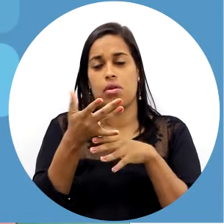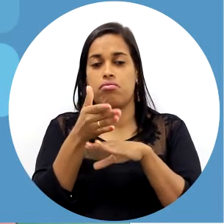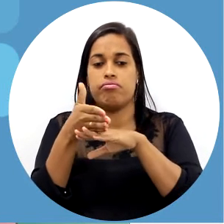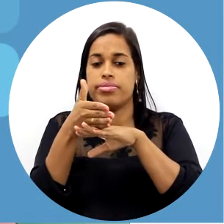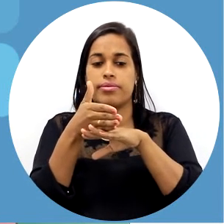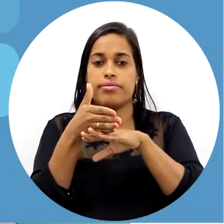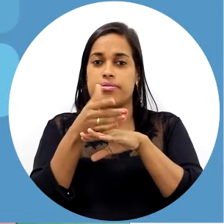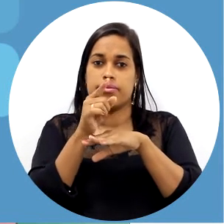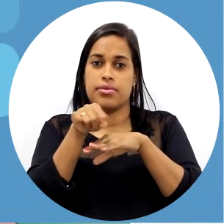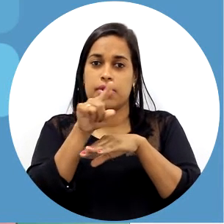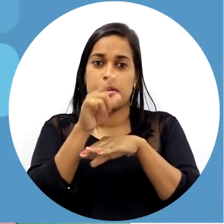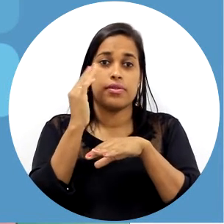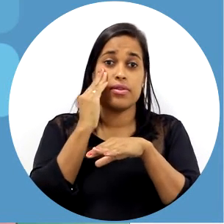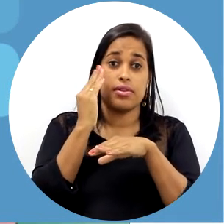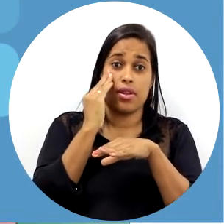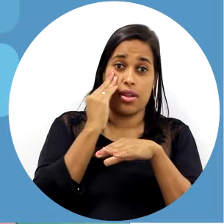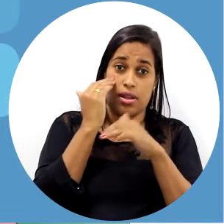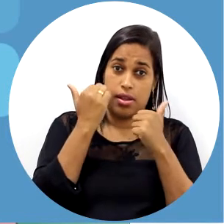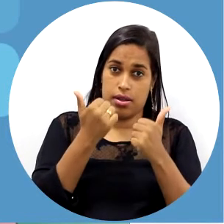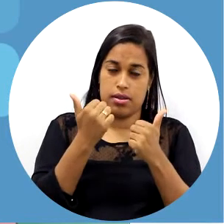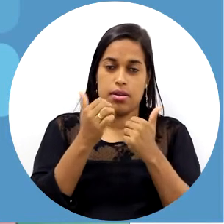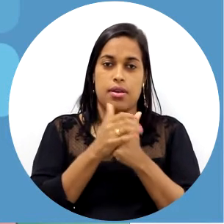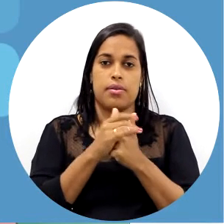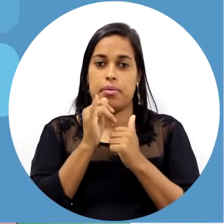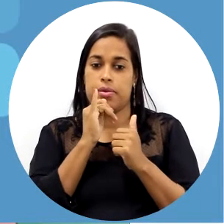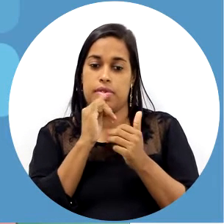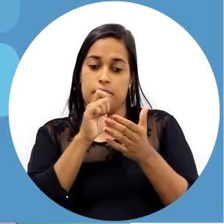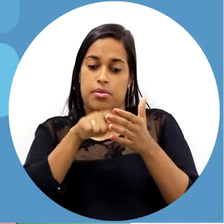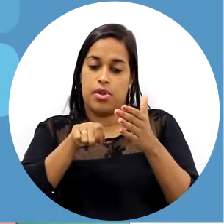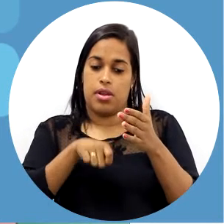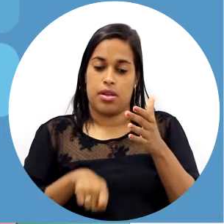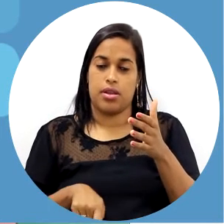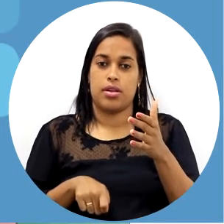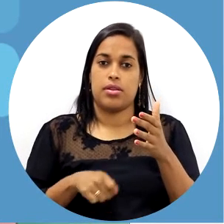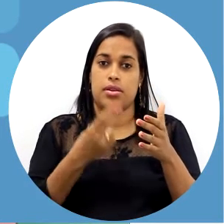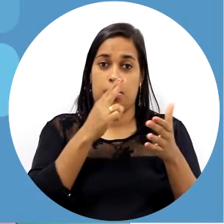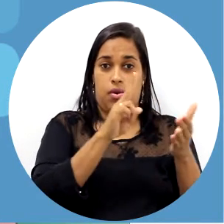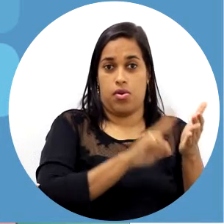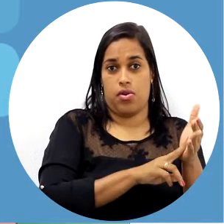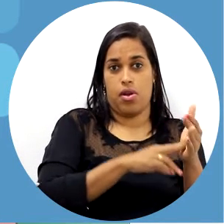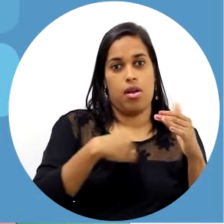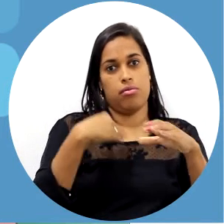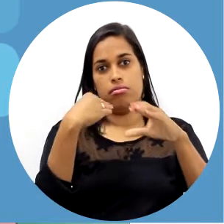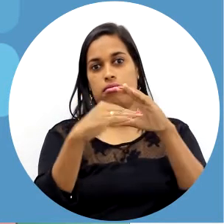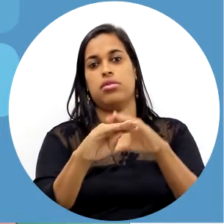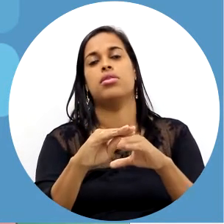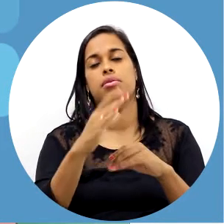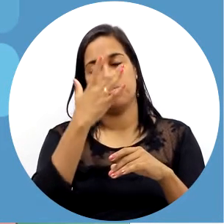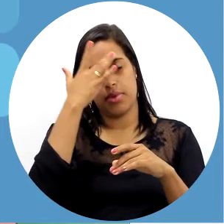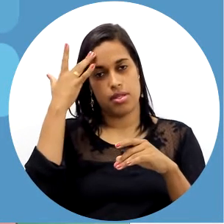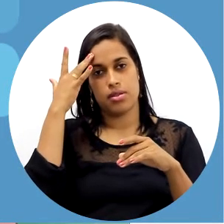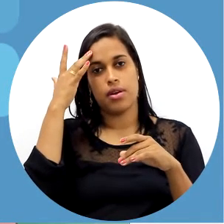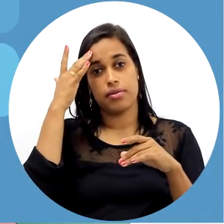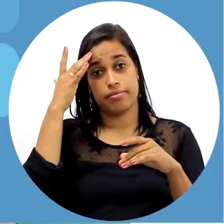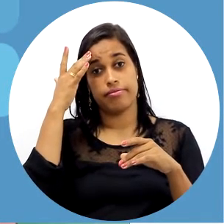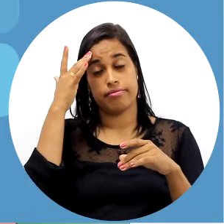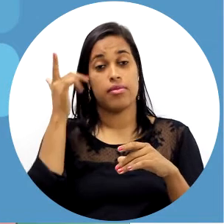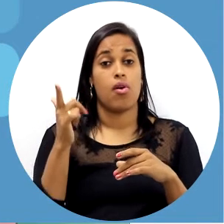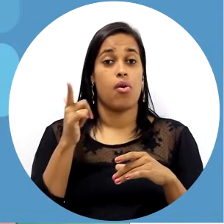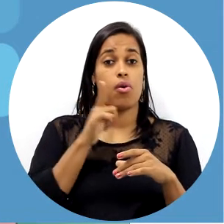pelos correios, né? Coisa que raramente a gente faz hoje. Então, você escreve a carta, leva até o correio e posta. A gente consegue